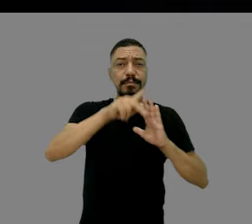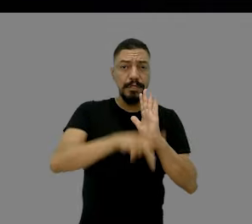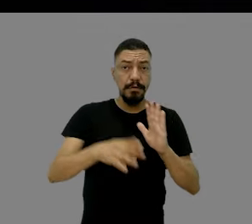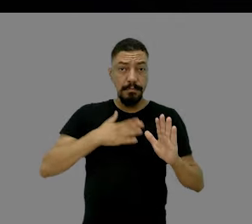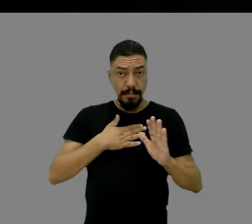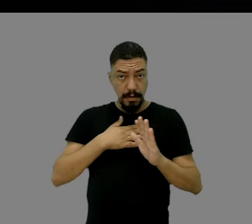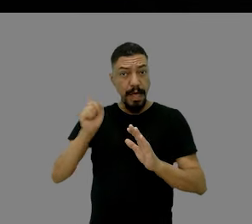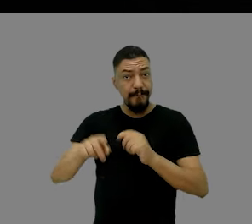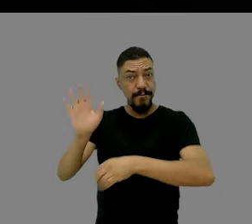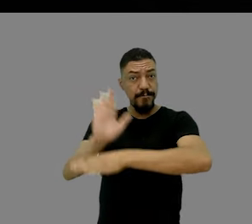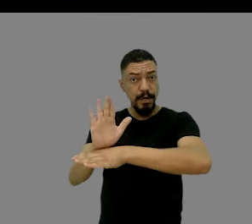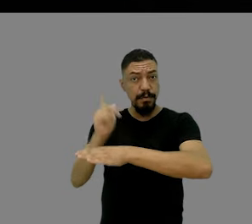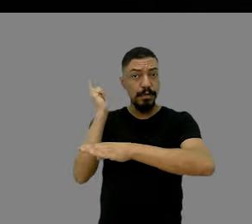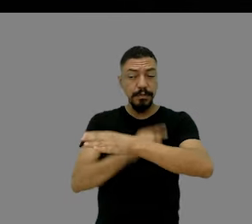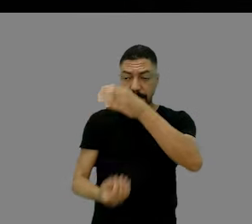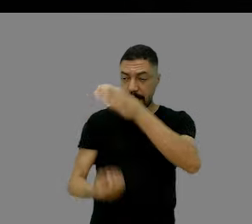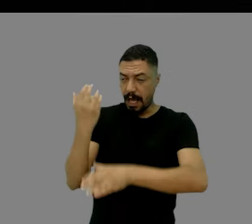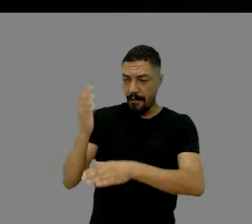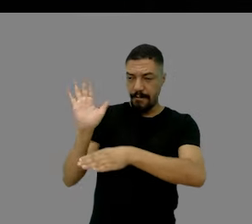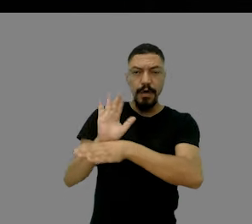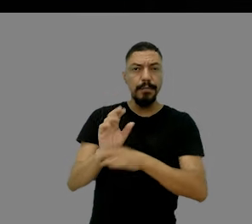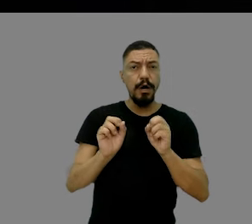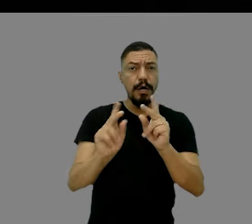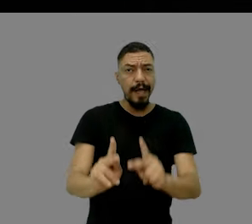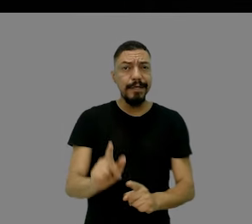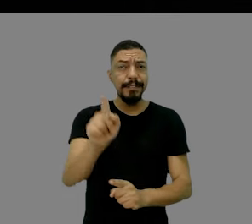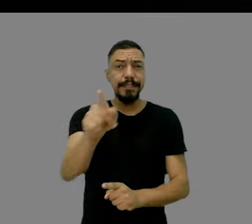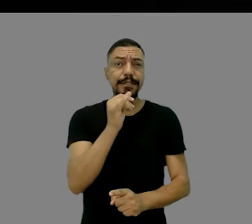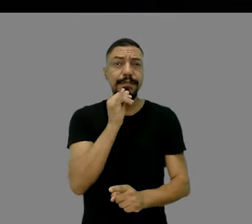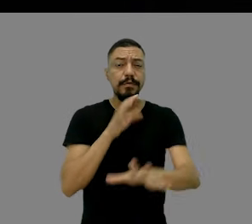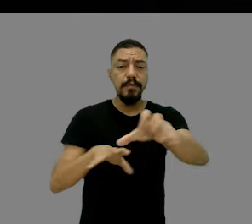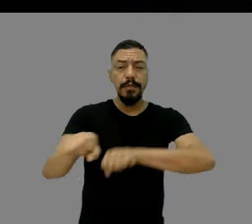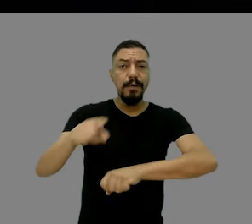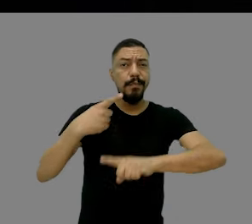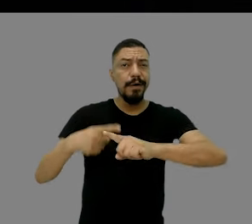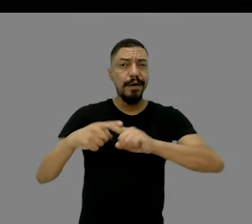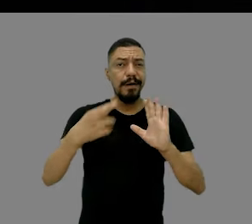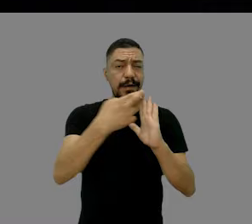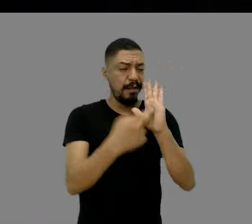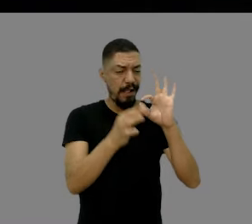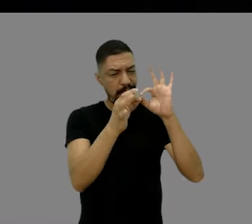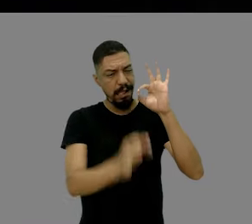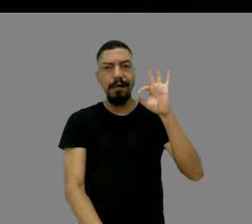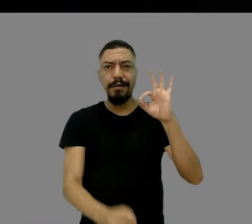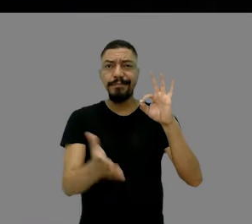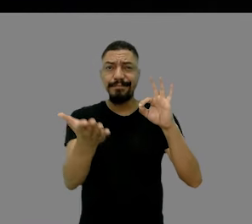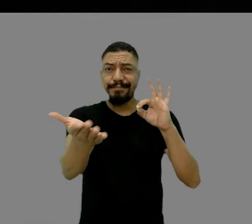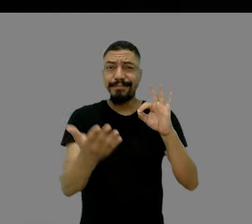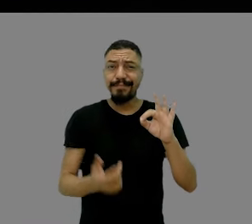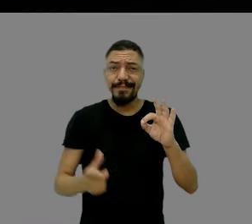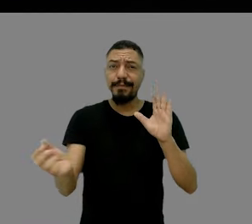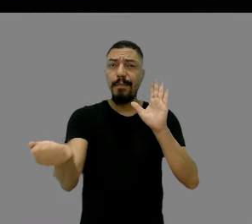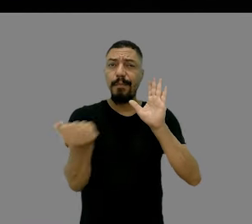por que os relatórios ficam tão grandes? Porque aí sim, registrar cada atividade é importante. Isso está no DNA e no coração